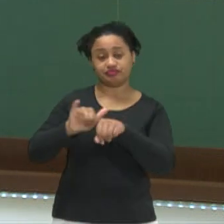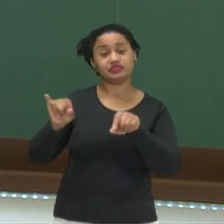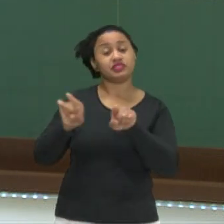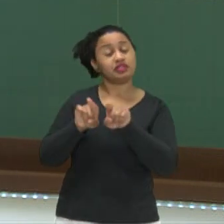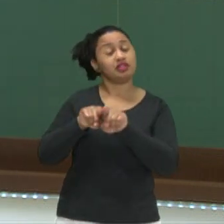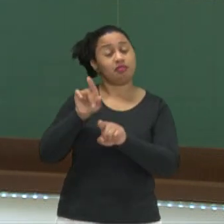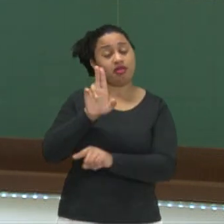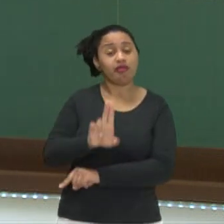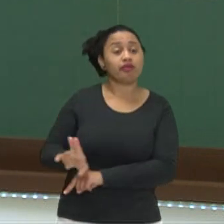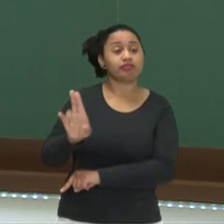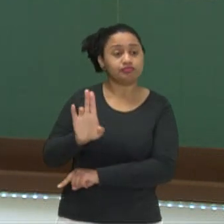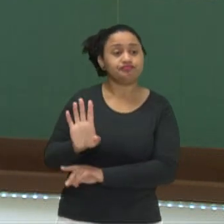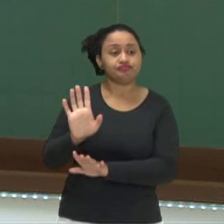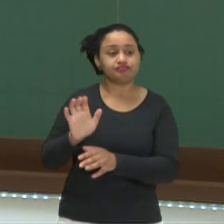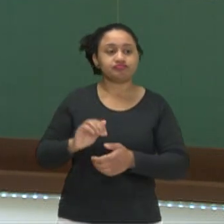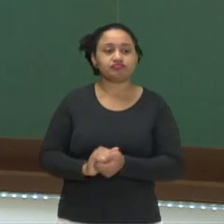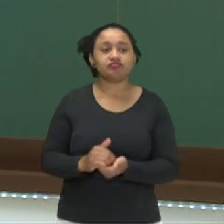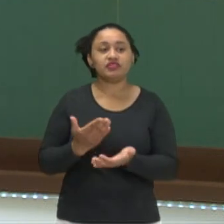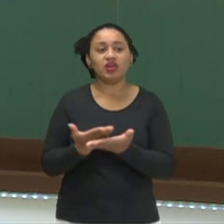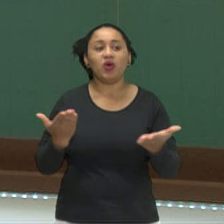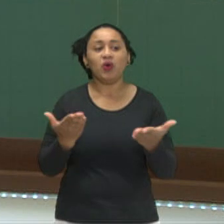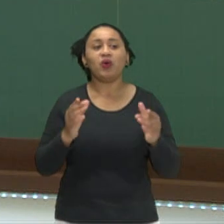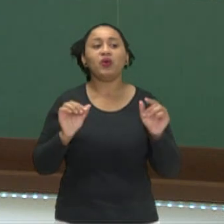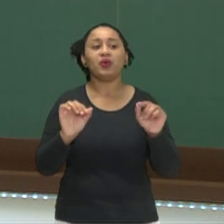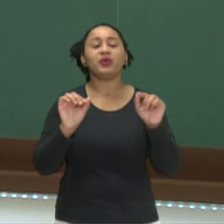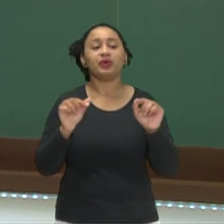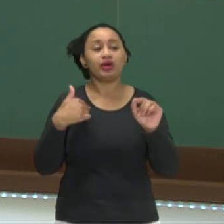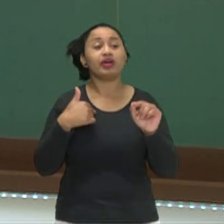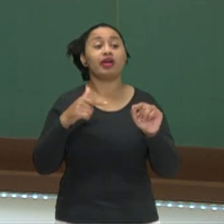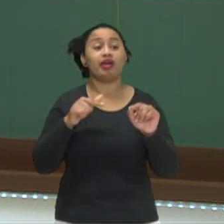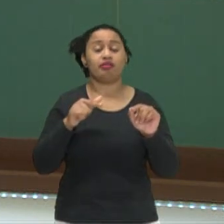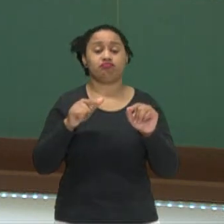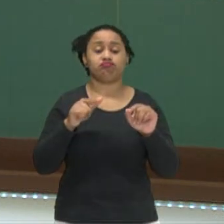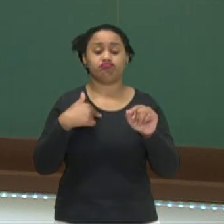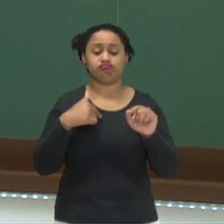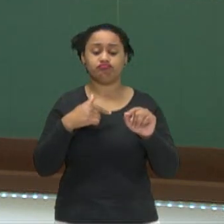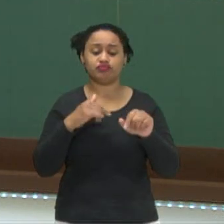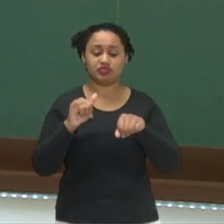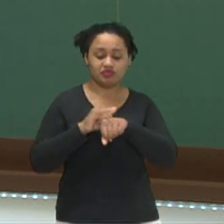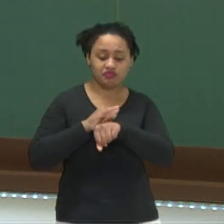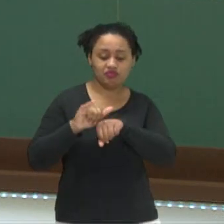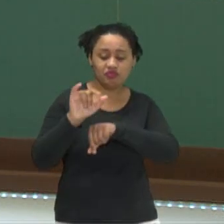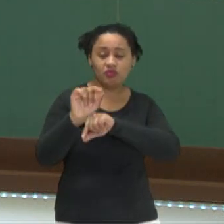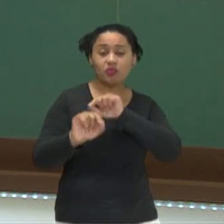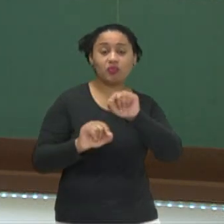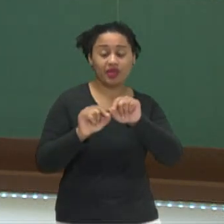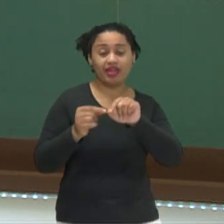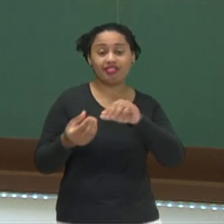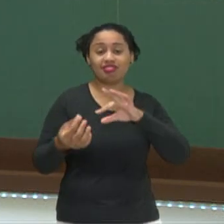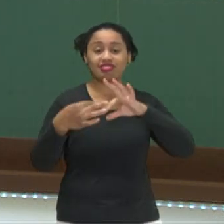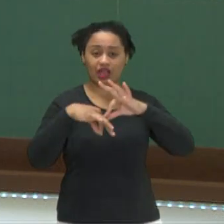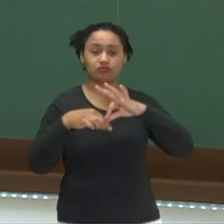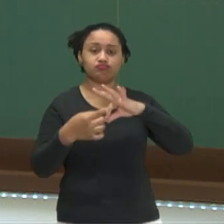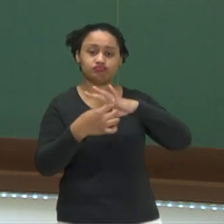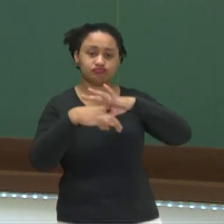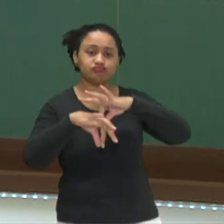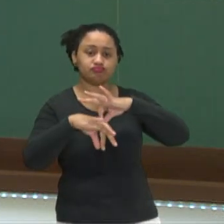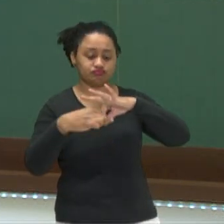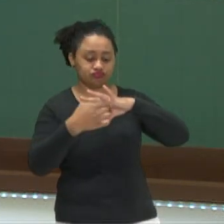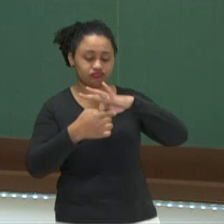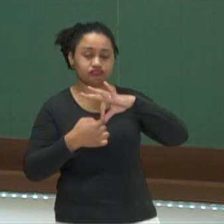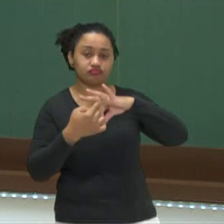bastante utilizados. E nesta aula, então, nós vamos falar sobre os métodos que são intrauterinos e que